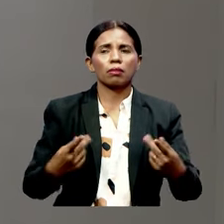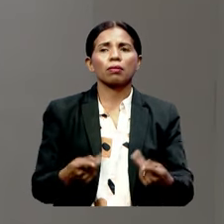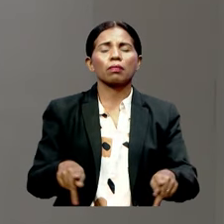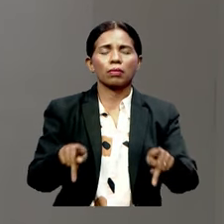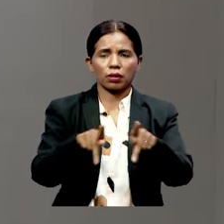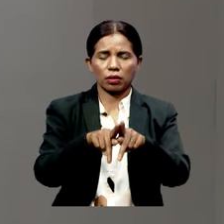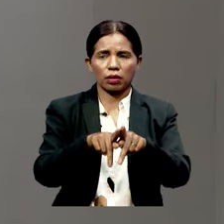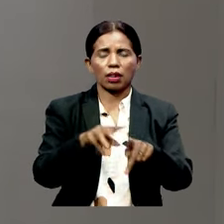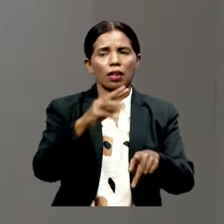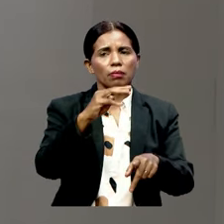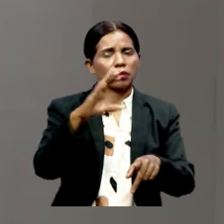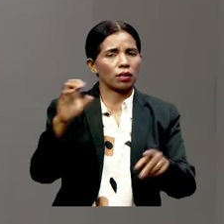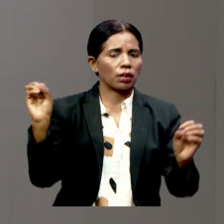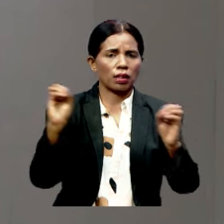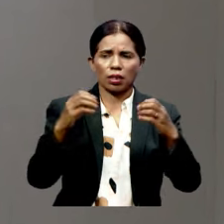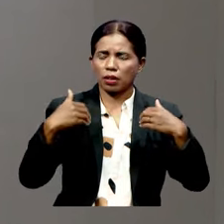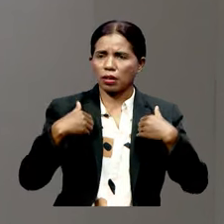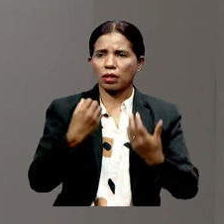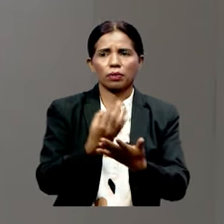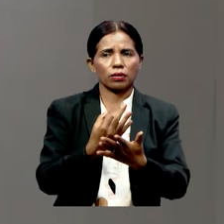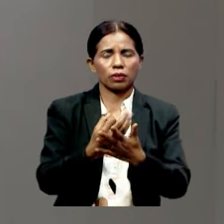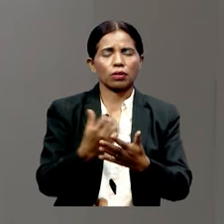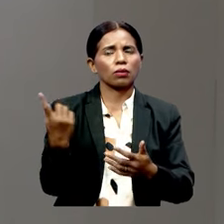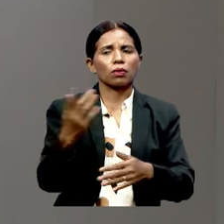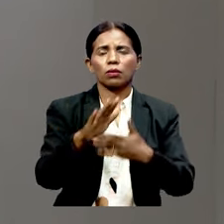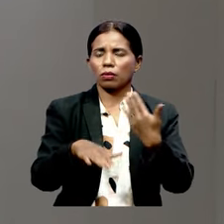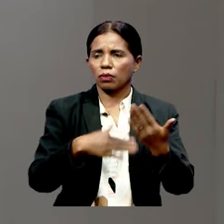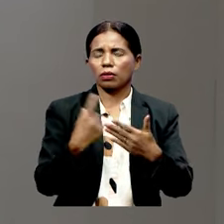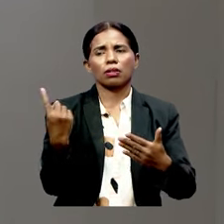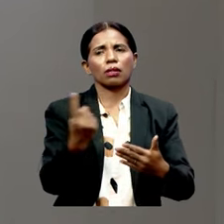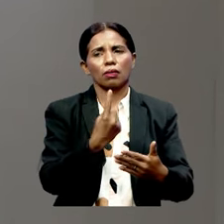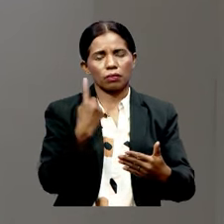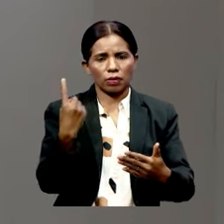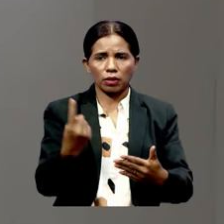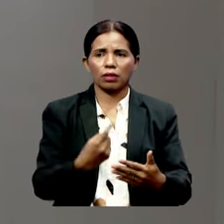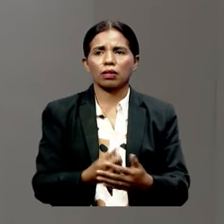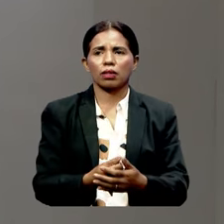si, lei rendimento. O toto sei na fata em detmaca.